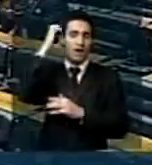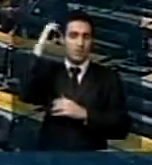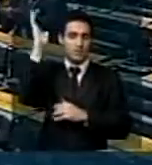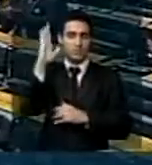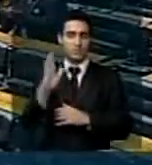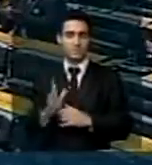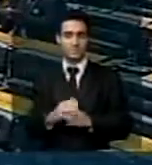Obrigado.